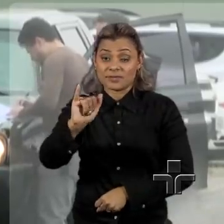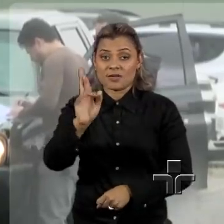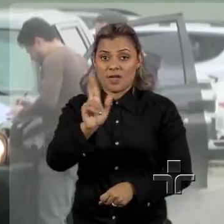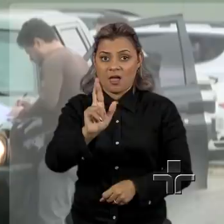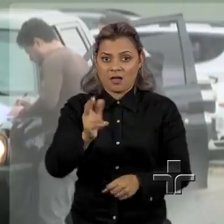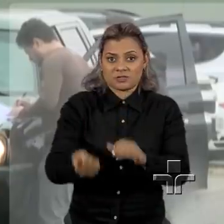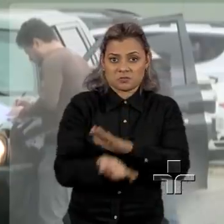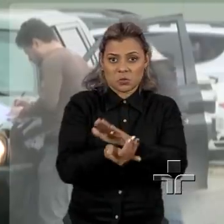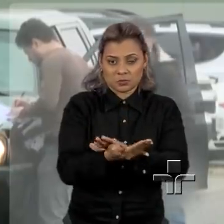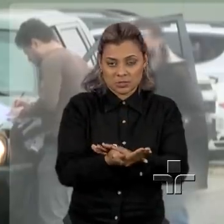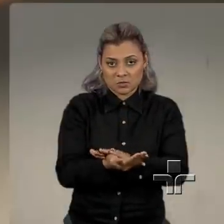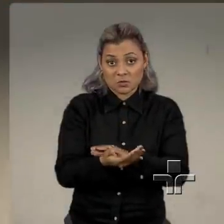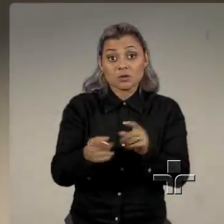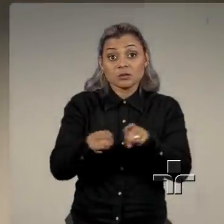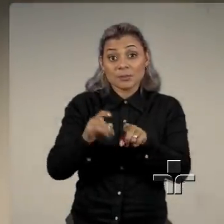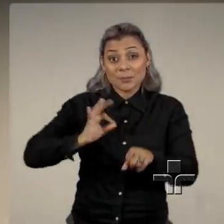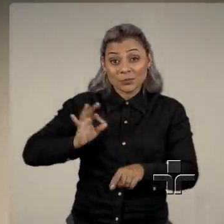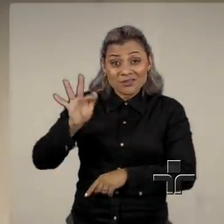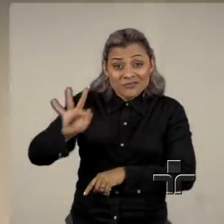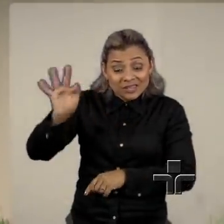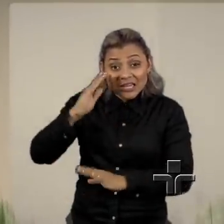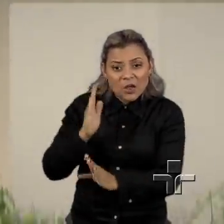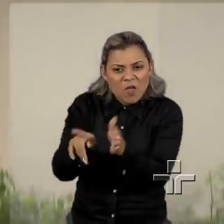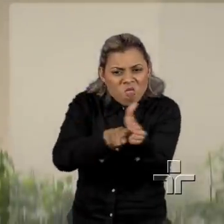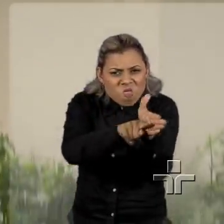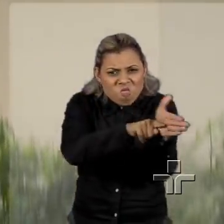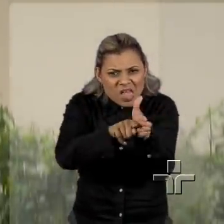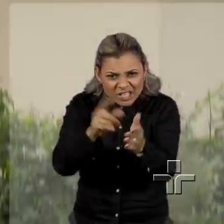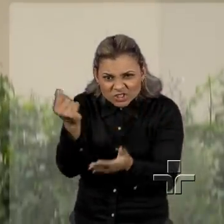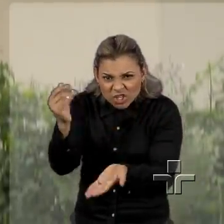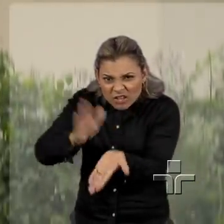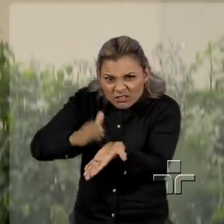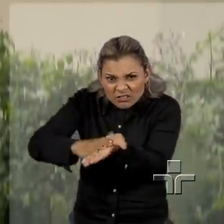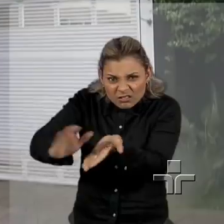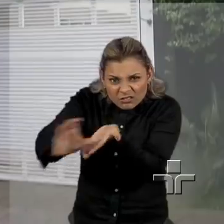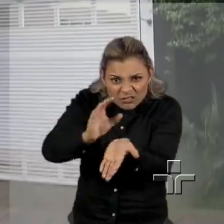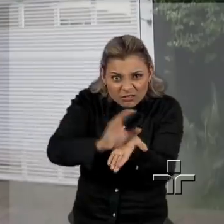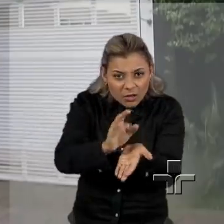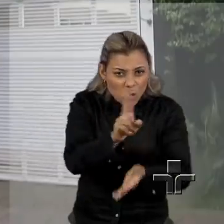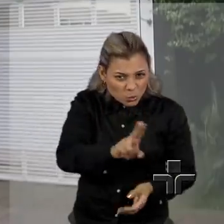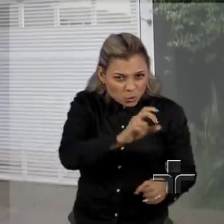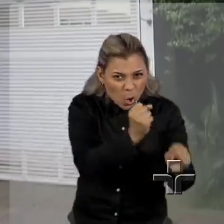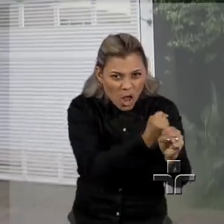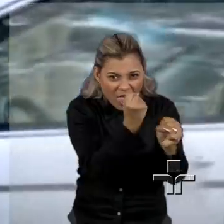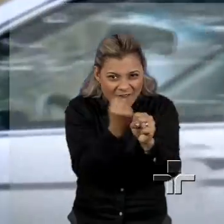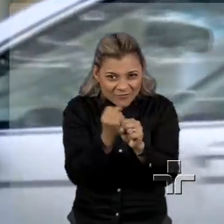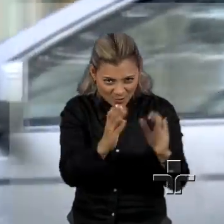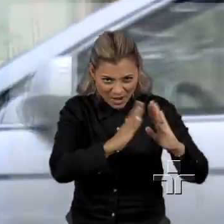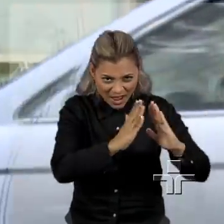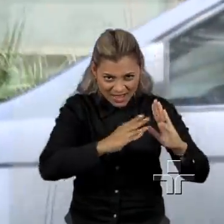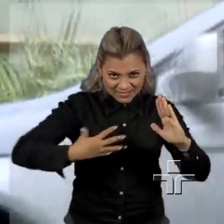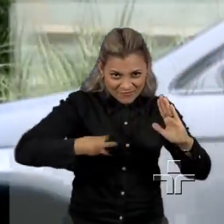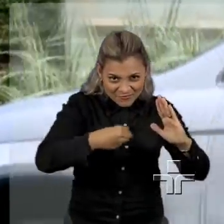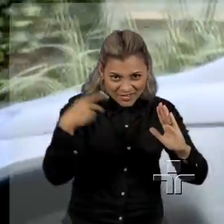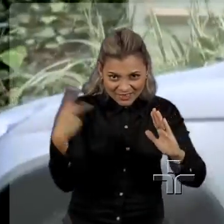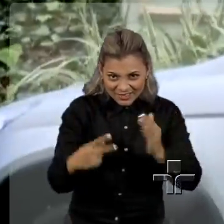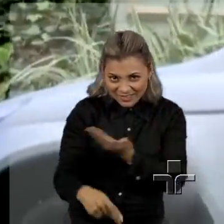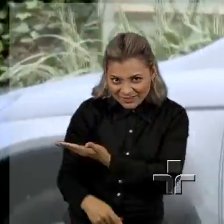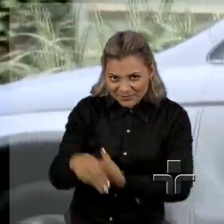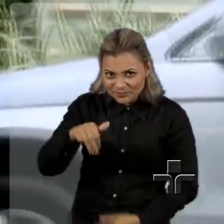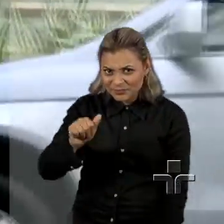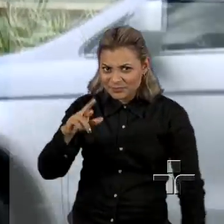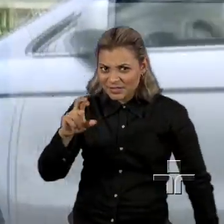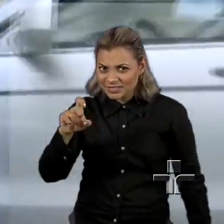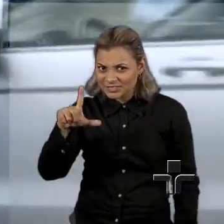Federal em São Paulo também investiga se parte da propina recebida por Michel Temer foi usada na reforma do apartamento da filha dele, Maristela